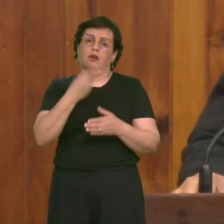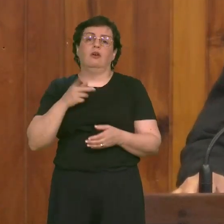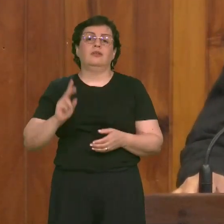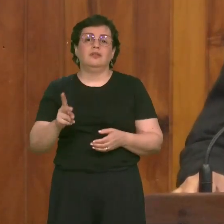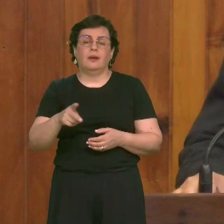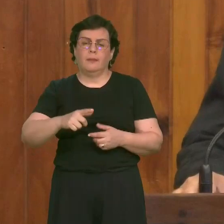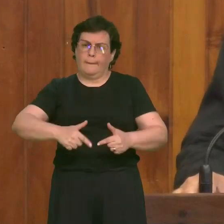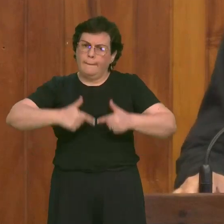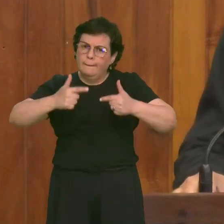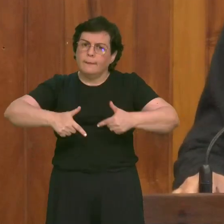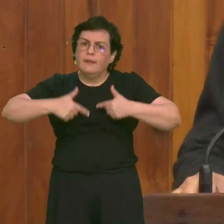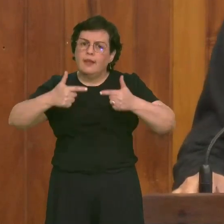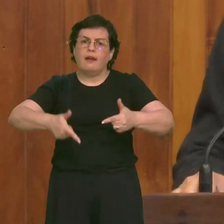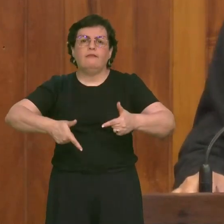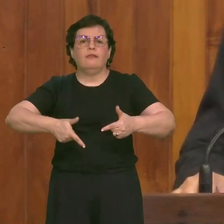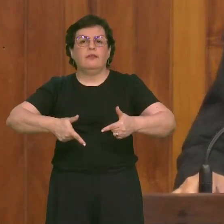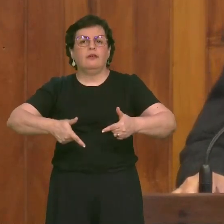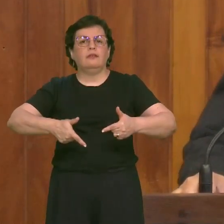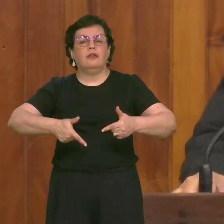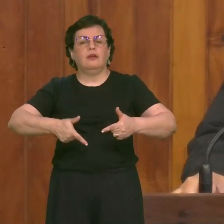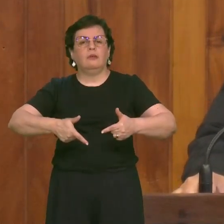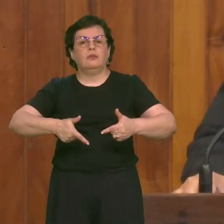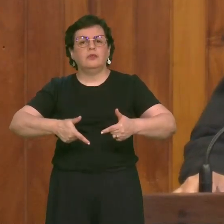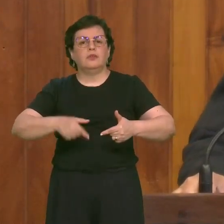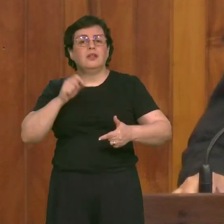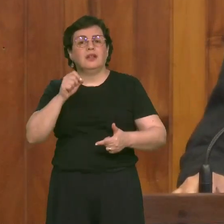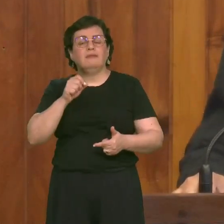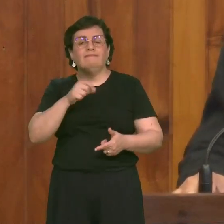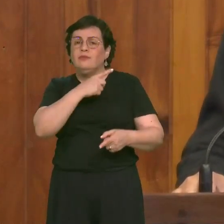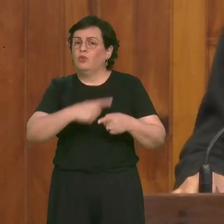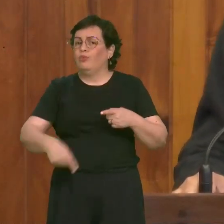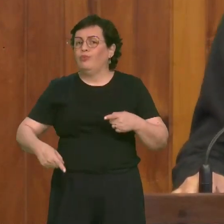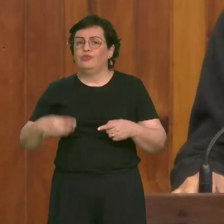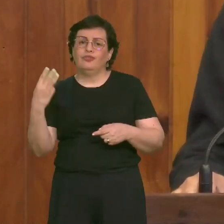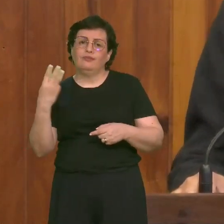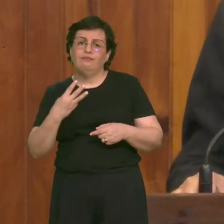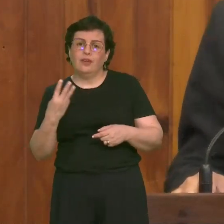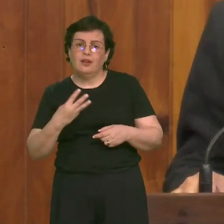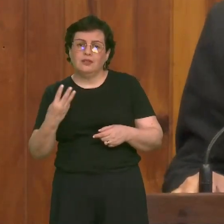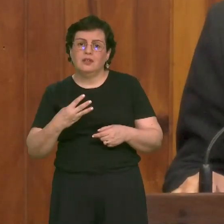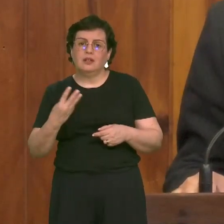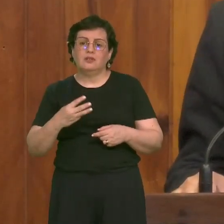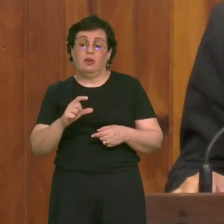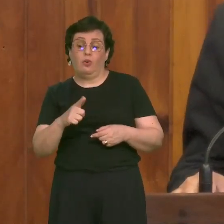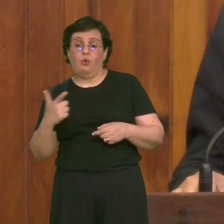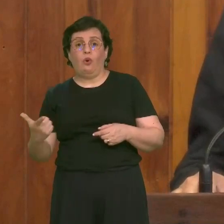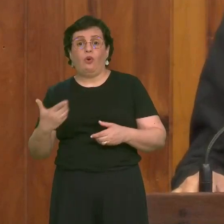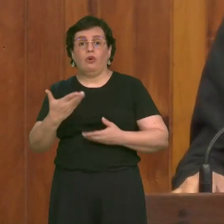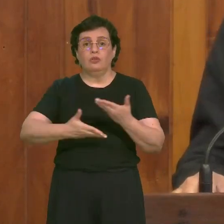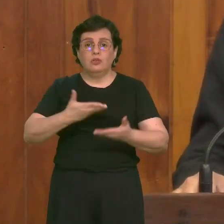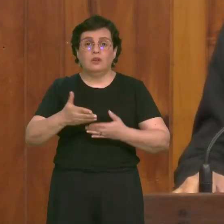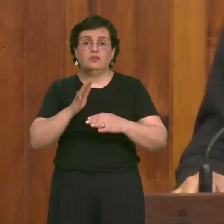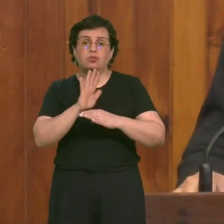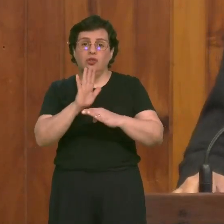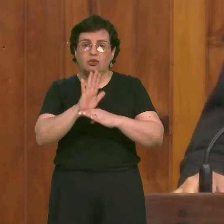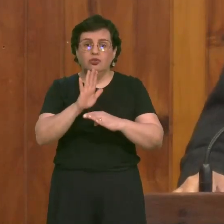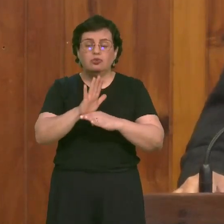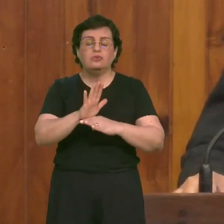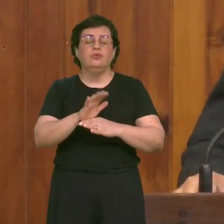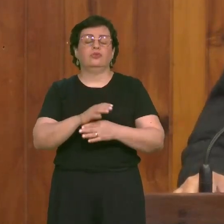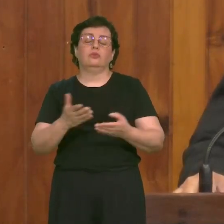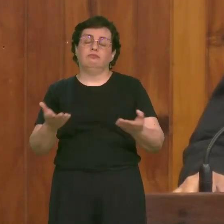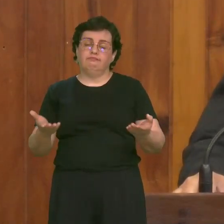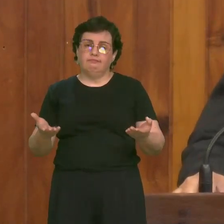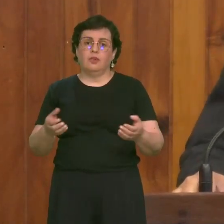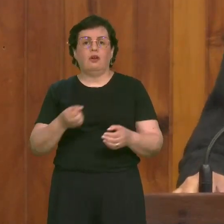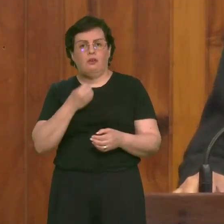sempre defendemos que não deveria ser terceirizado outro serviços de apoio de assistência